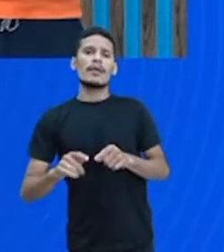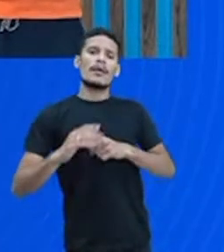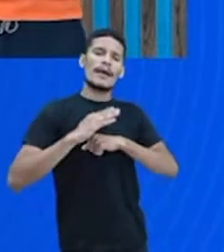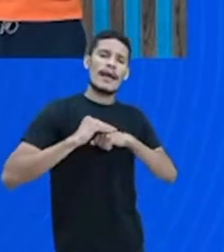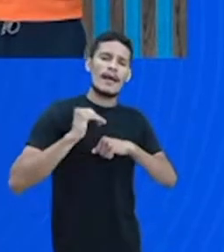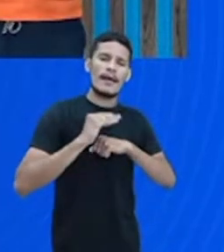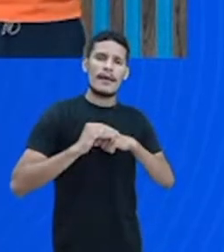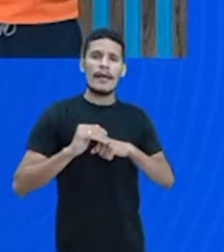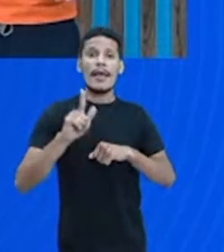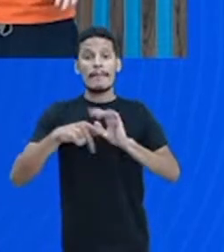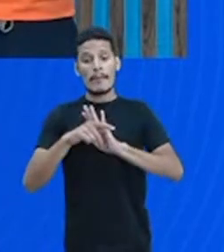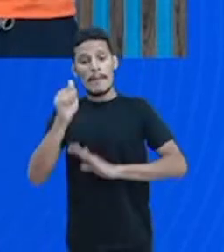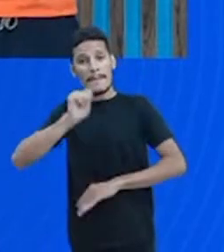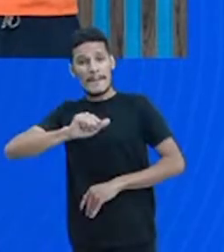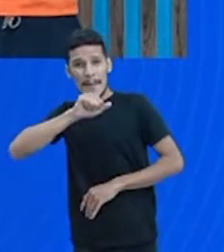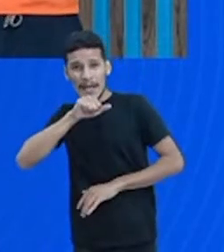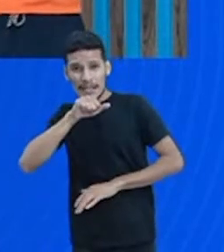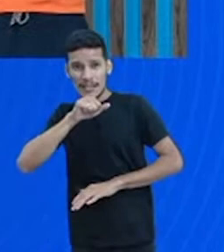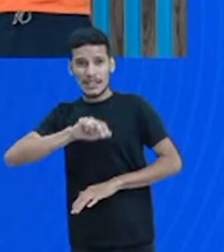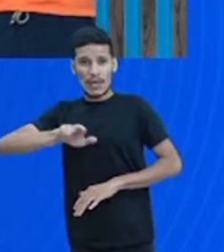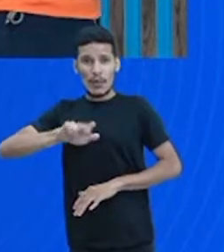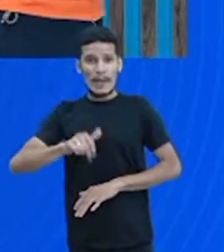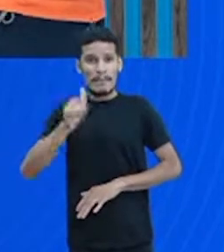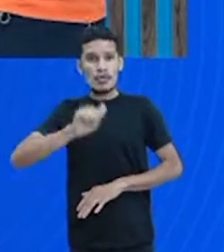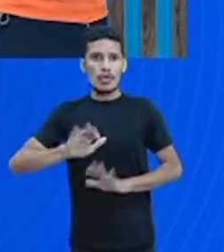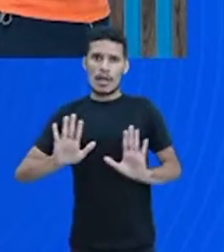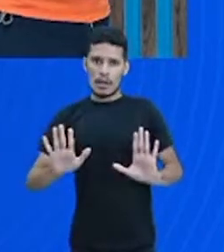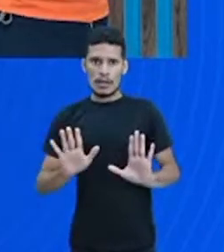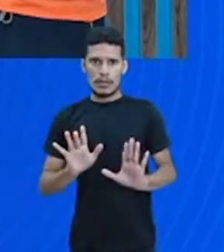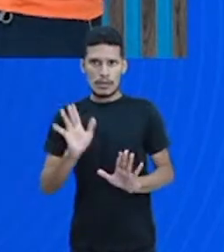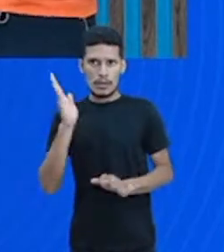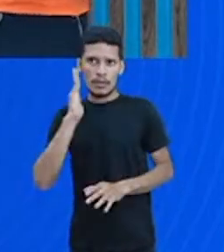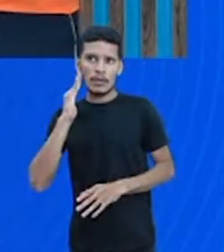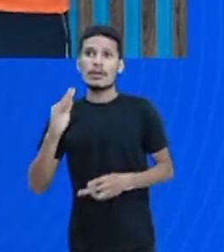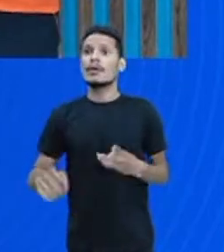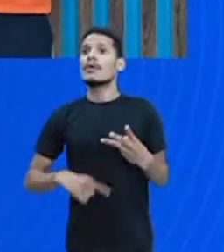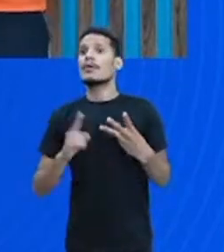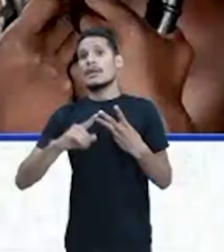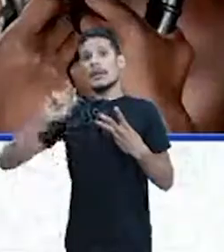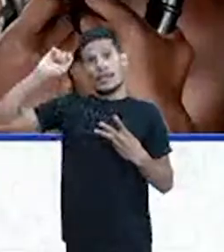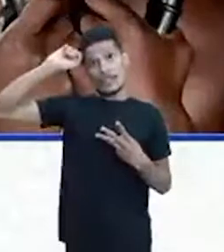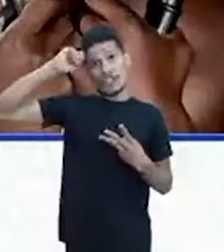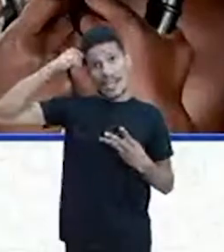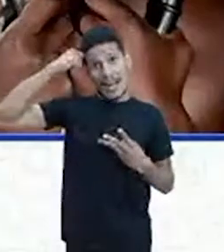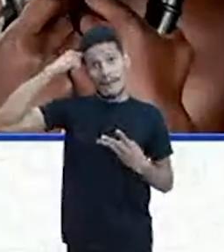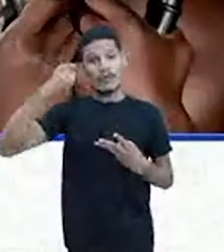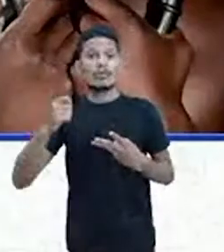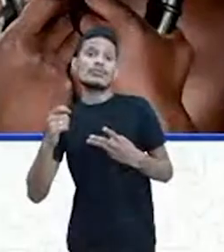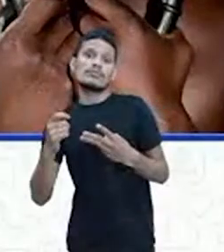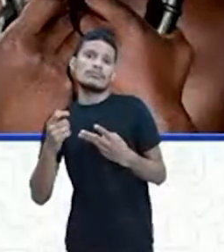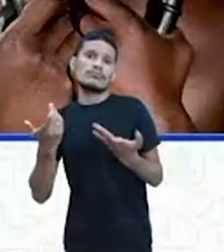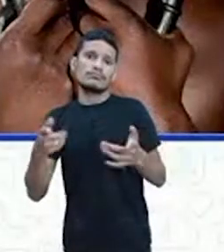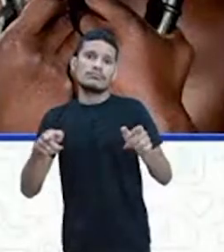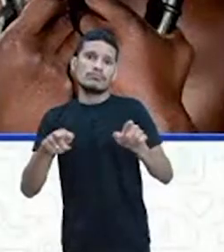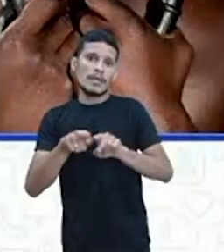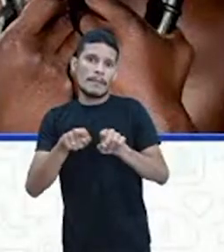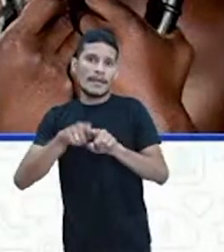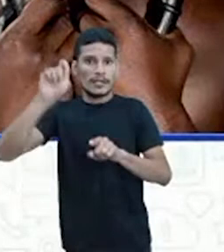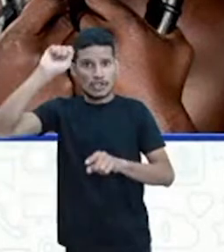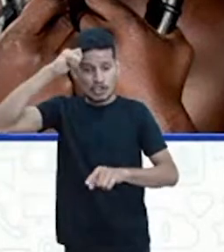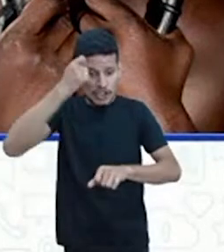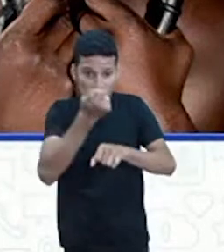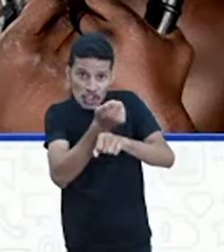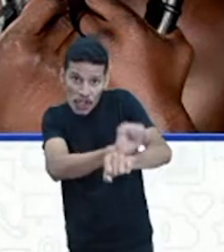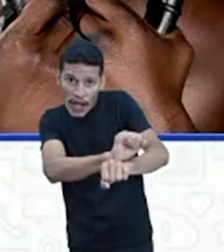só isso, ela é uma mãe, ela não é uma mulher, sabe? A gente tem o escravo, escrava, então, assim, esses papéis, e é